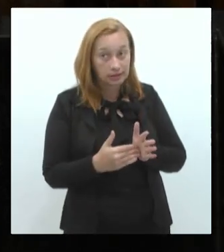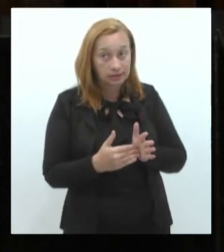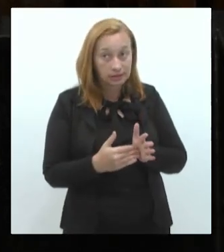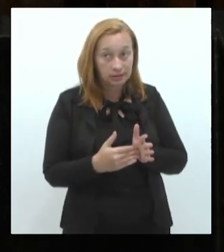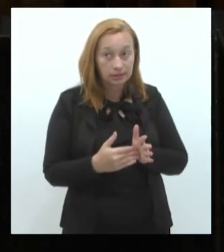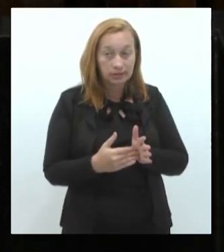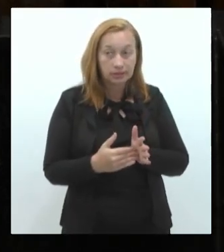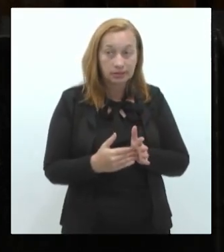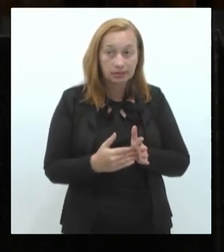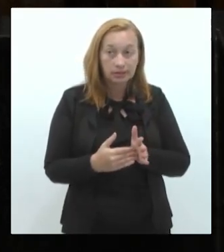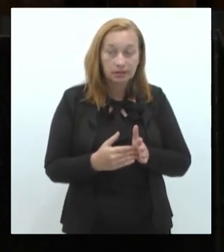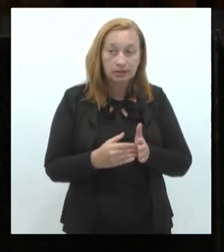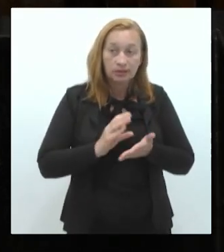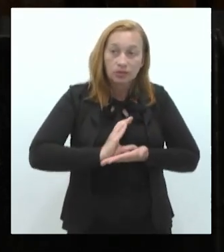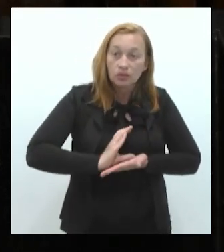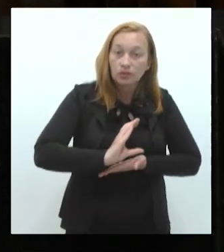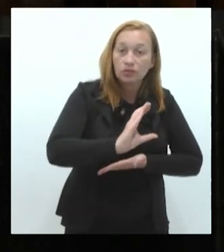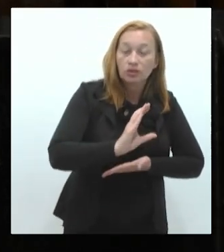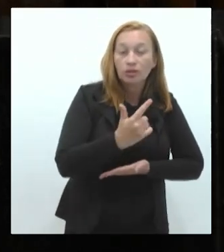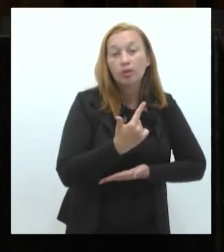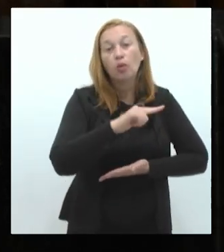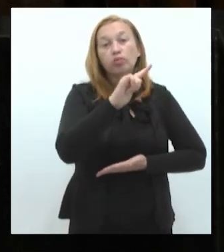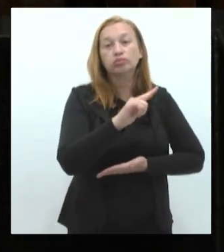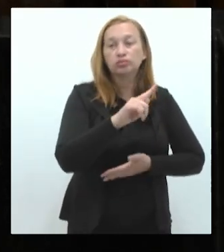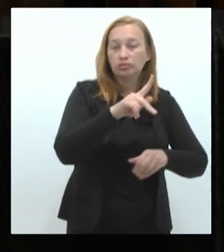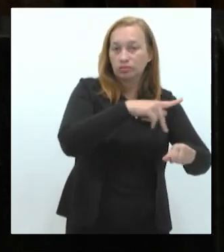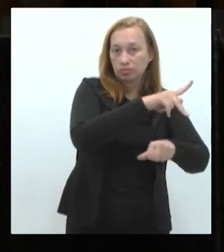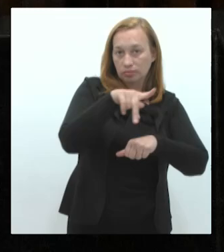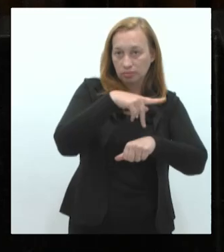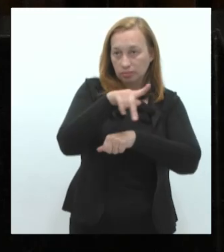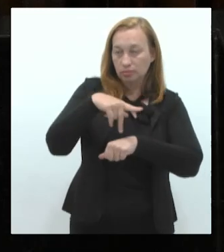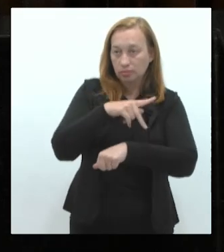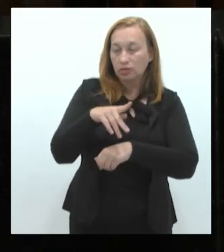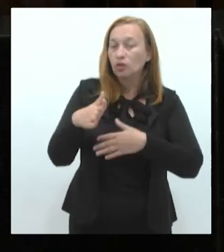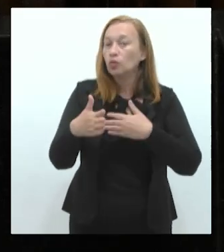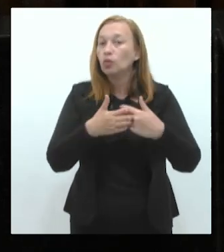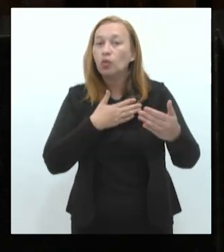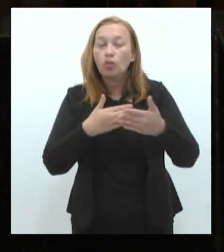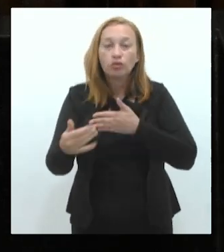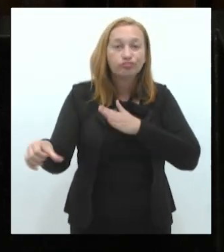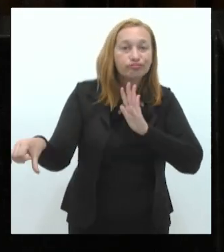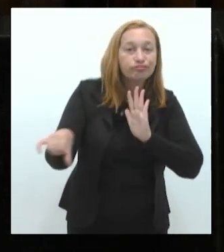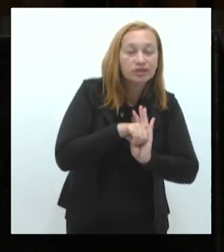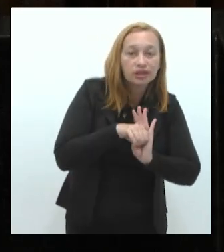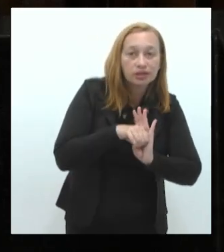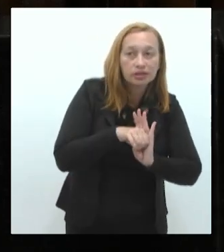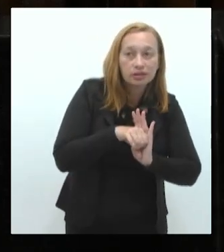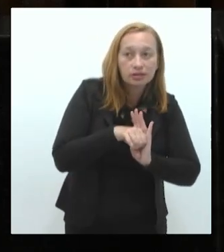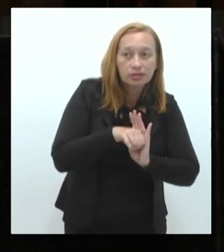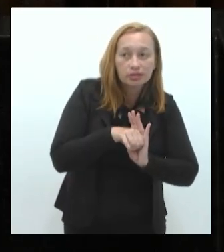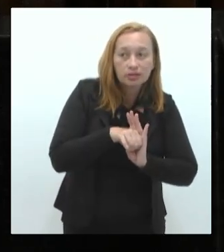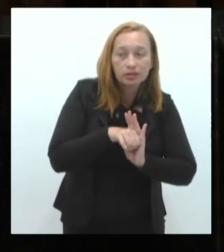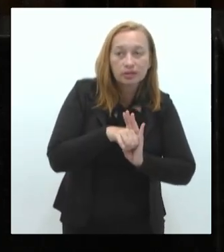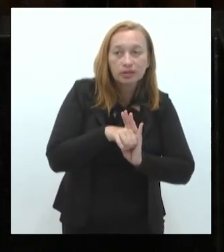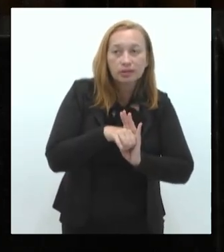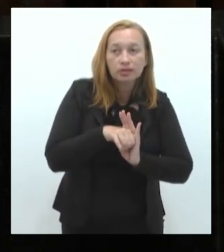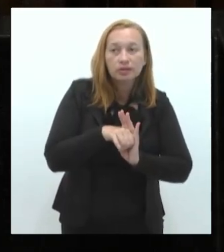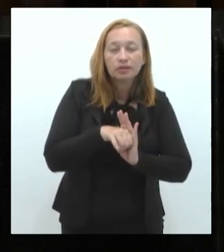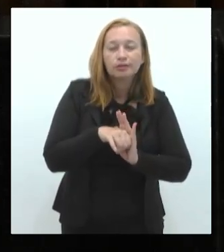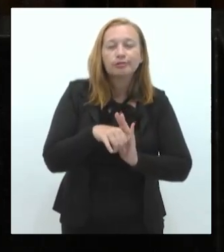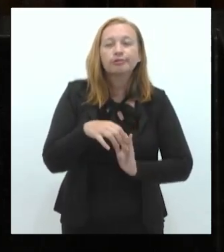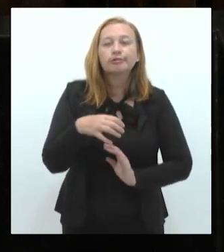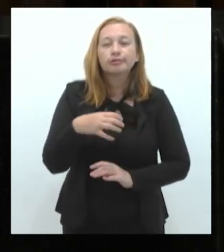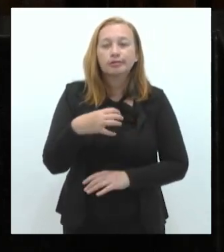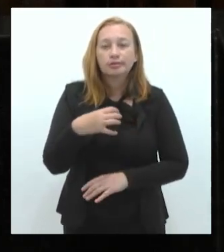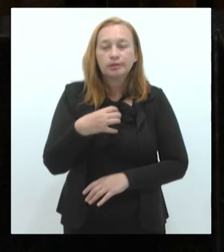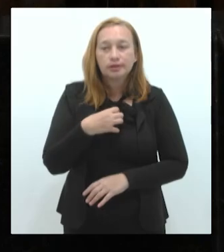remetida para outros países. E qualquer crime, ele sente a mão